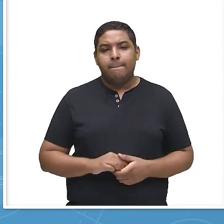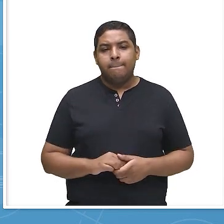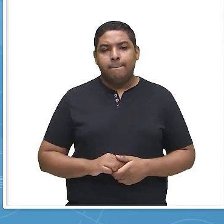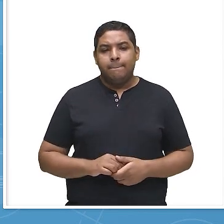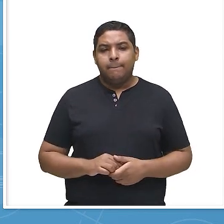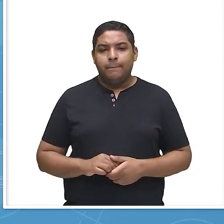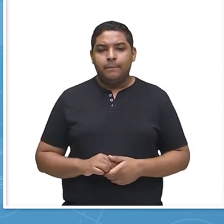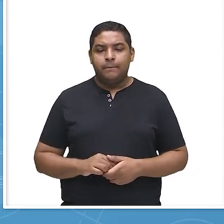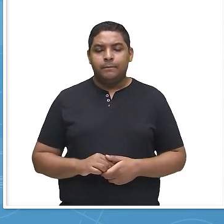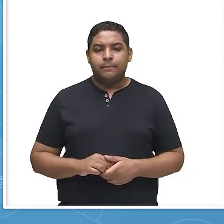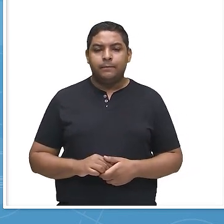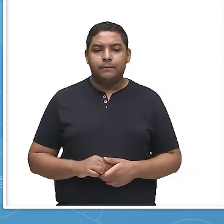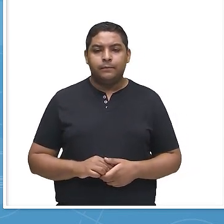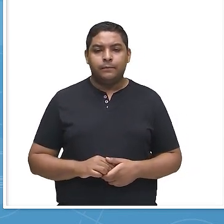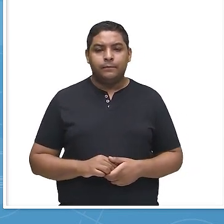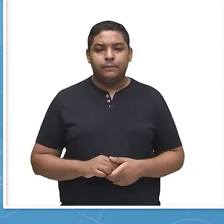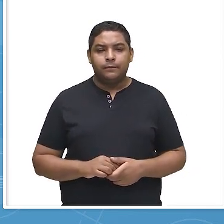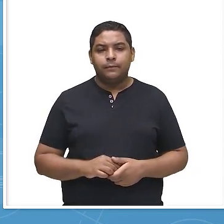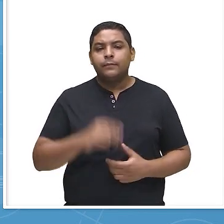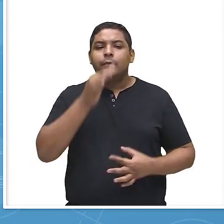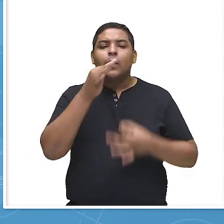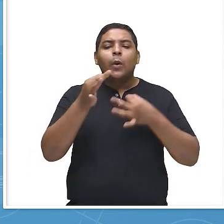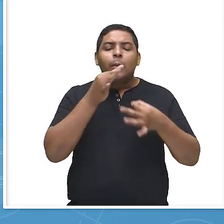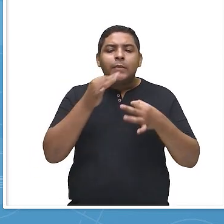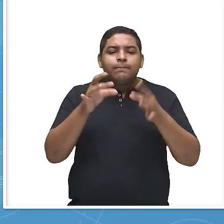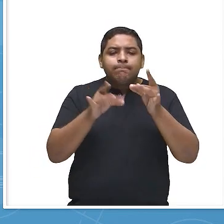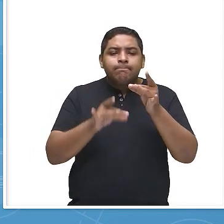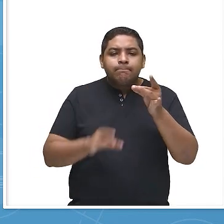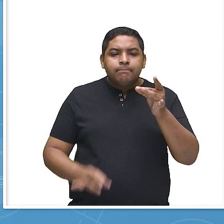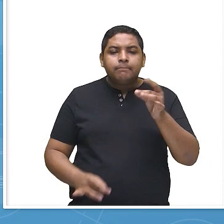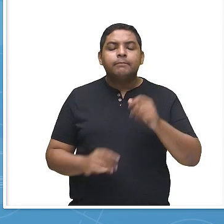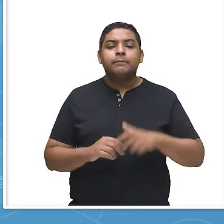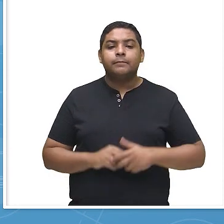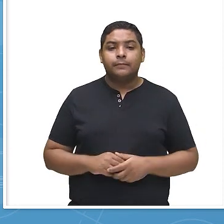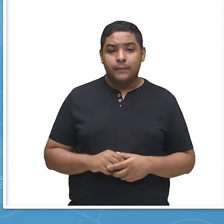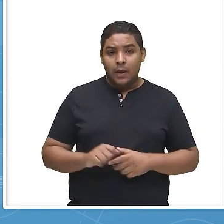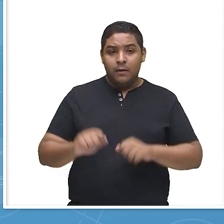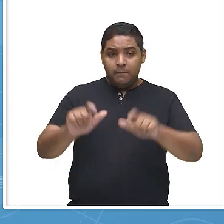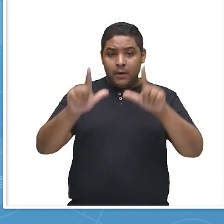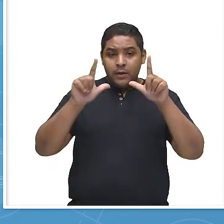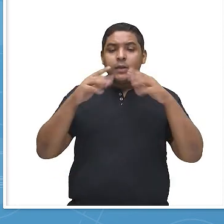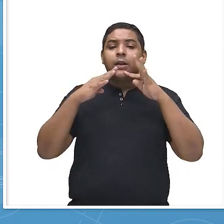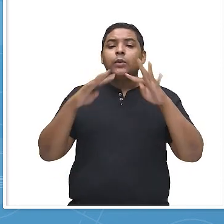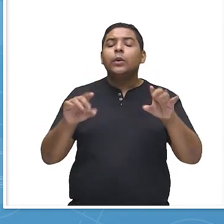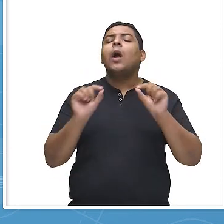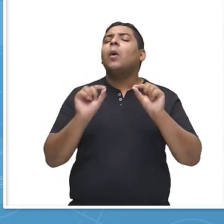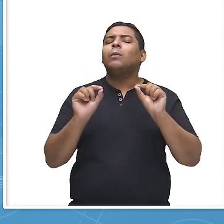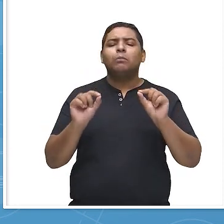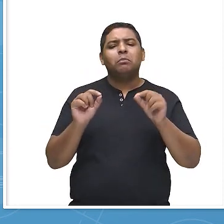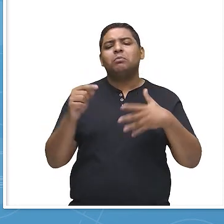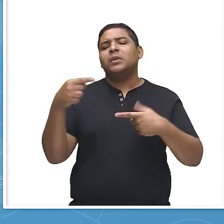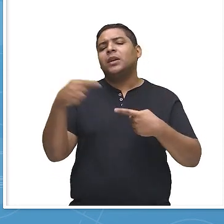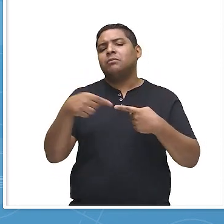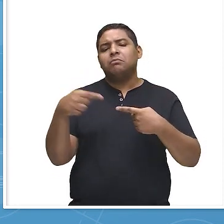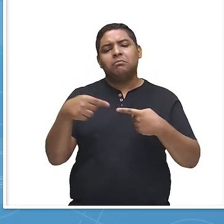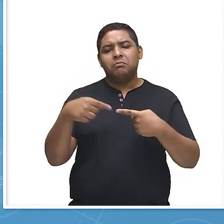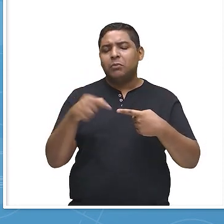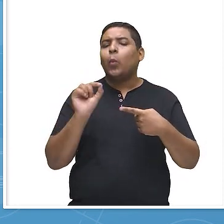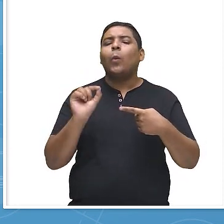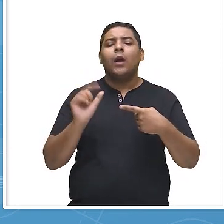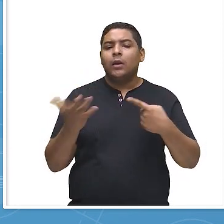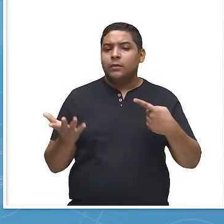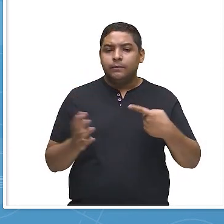para a gente poder comentar com mais detalhes. Na paisagem natural, é aquela que dispõe predominantemente de